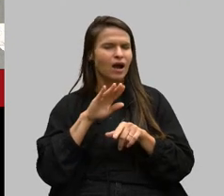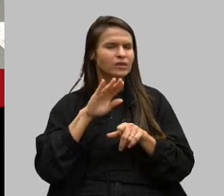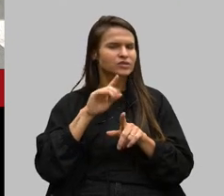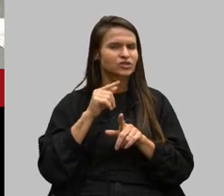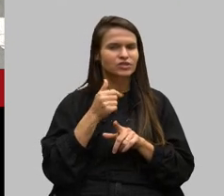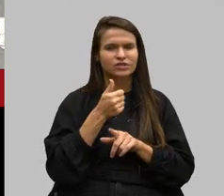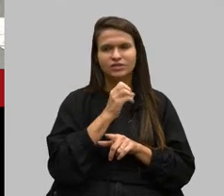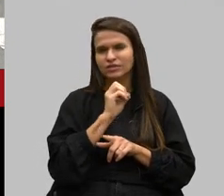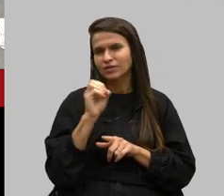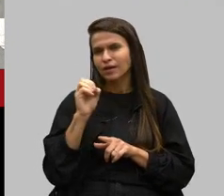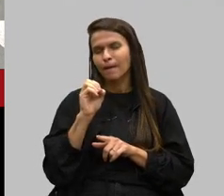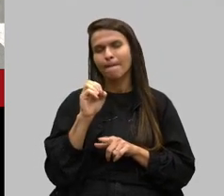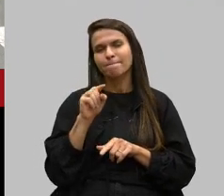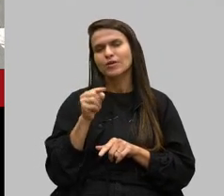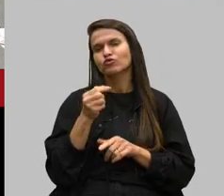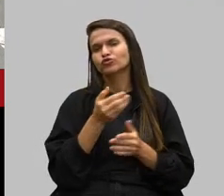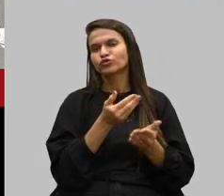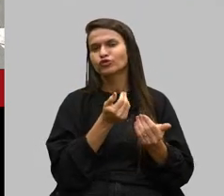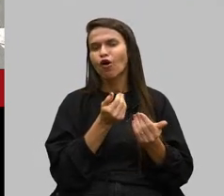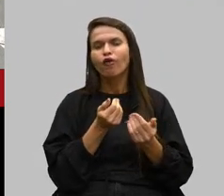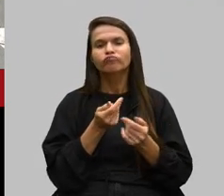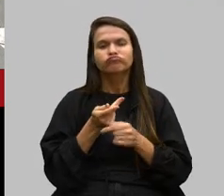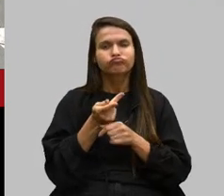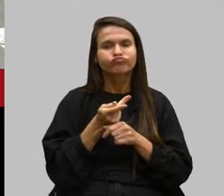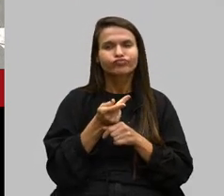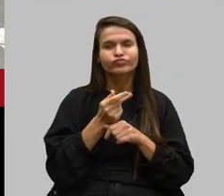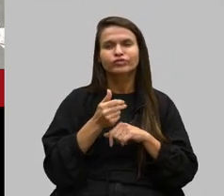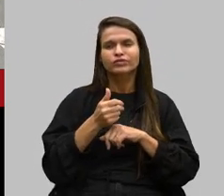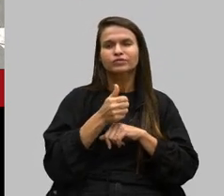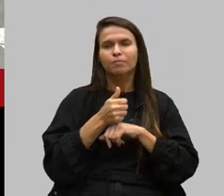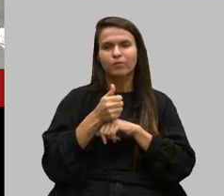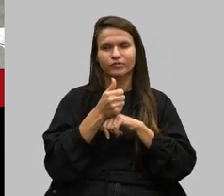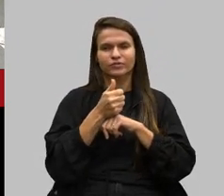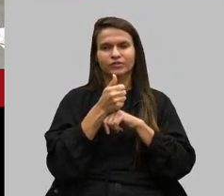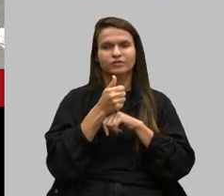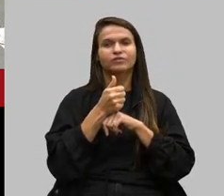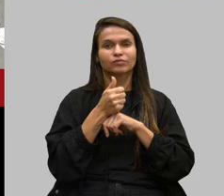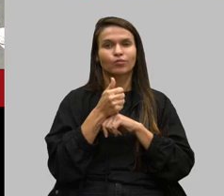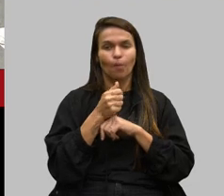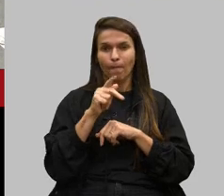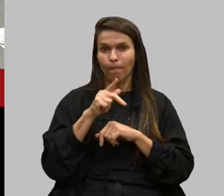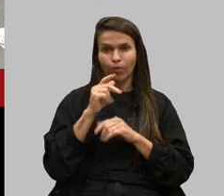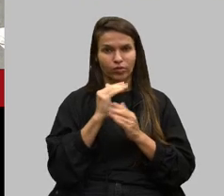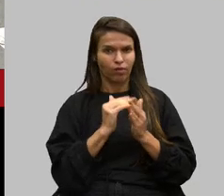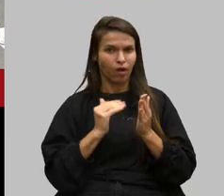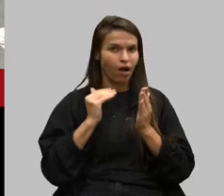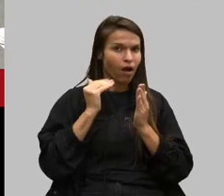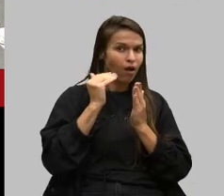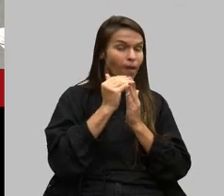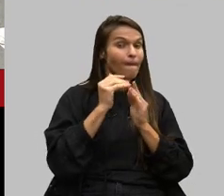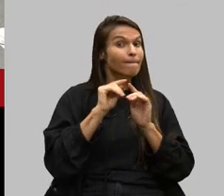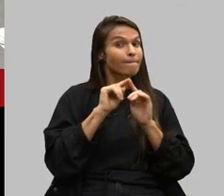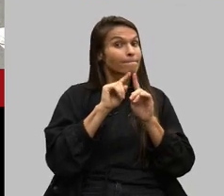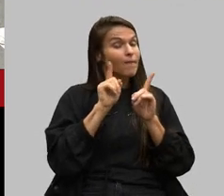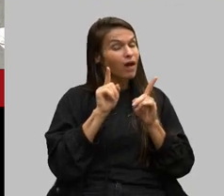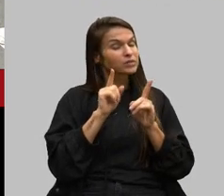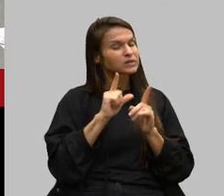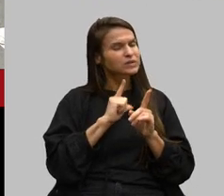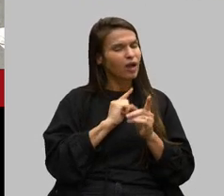a sua profissão eu aval como uma nota alta mas tenho questionado